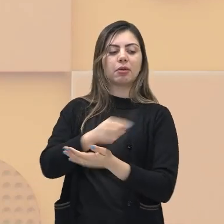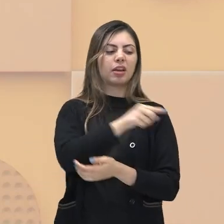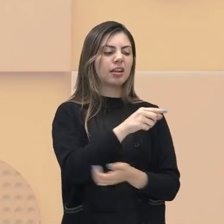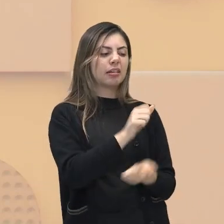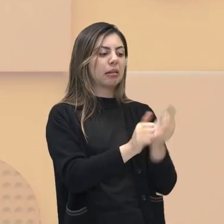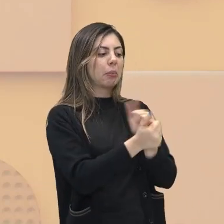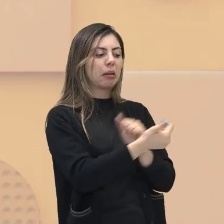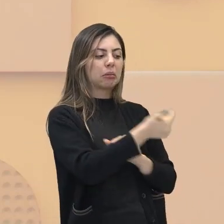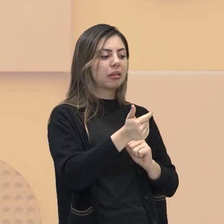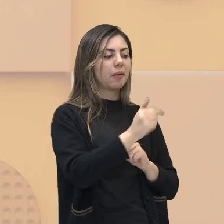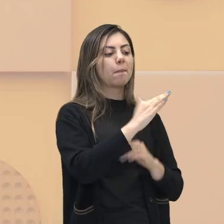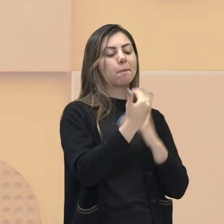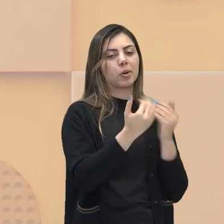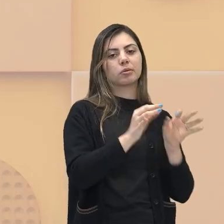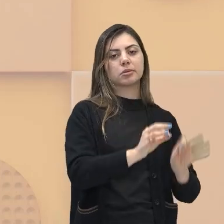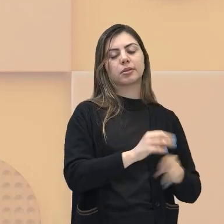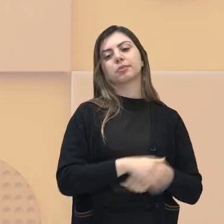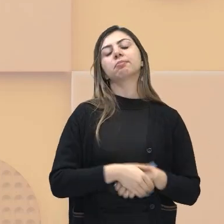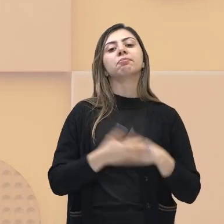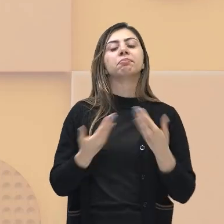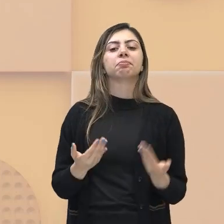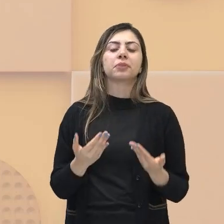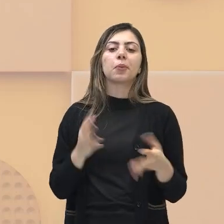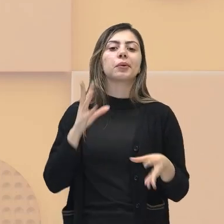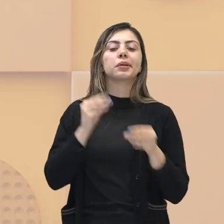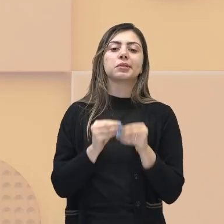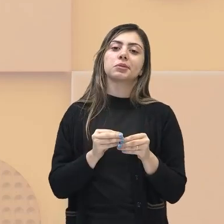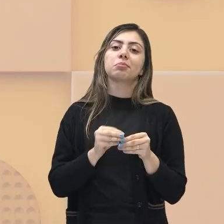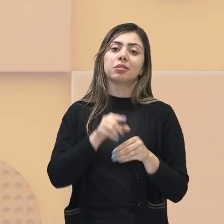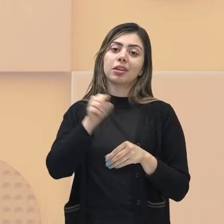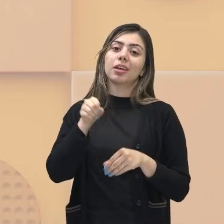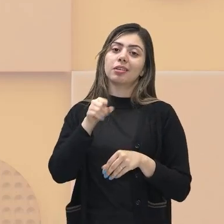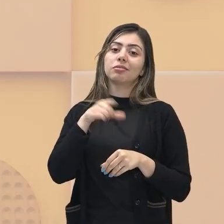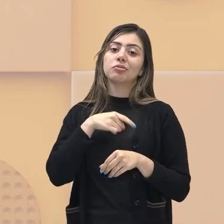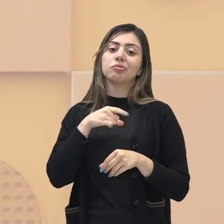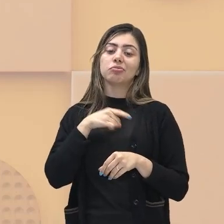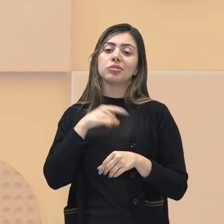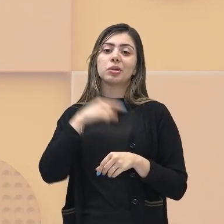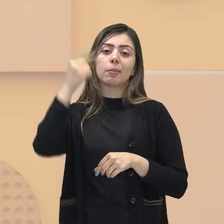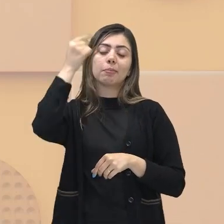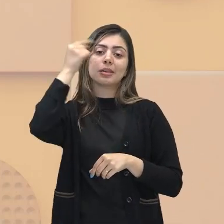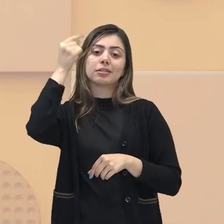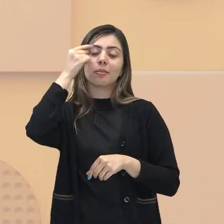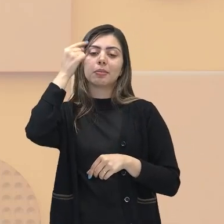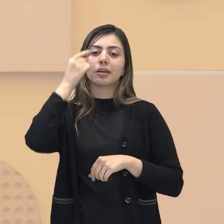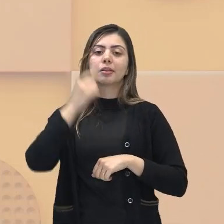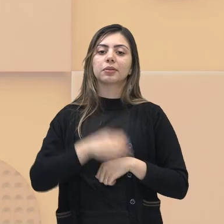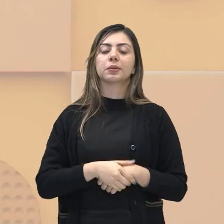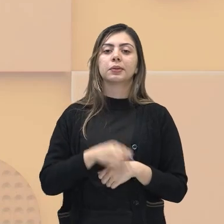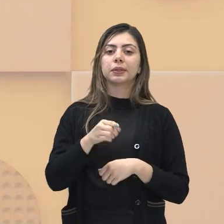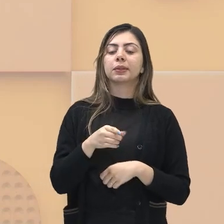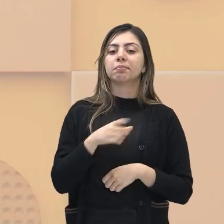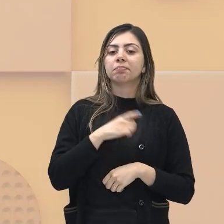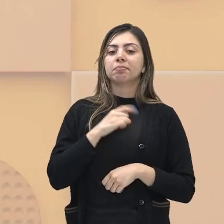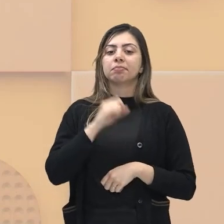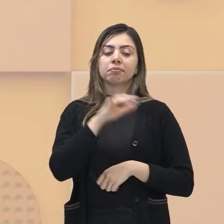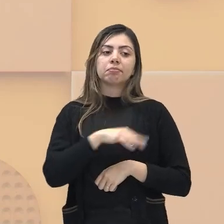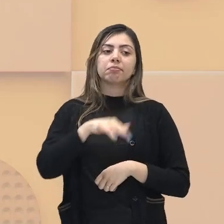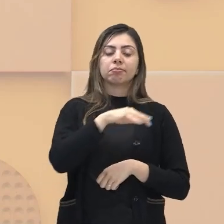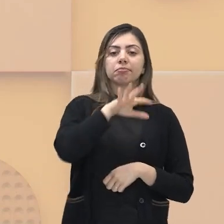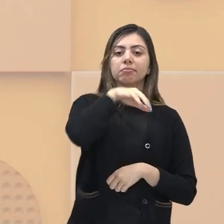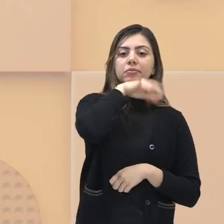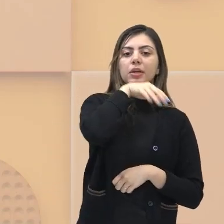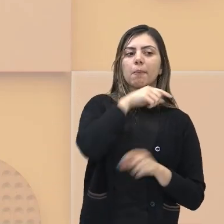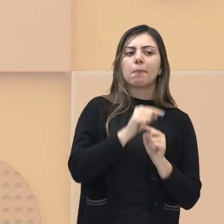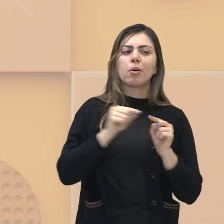adapta morre. Basicamente, era isso que foi retirado, tá, das observações de Darwin, do reino animal,